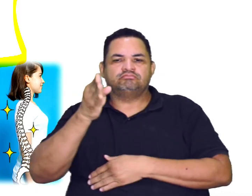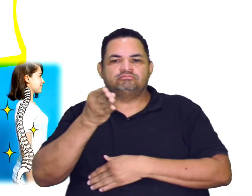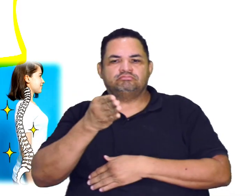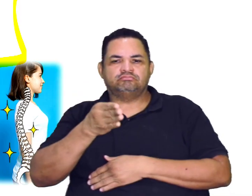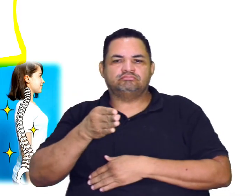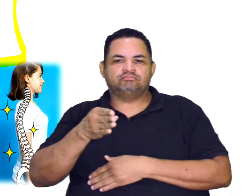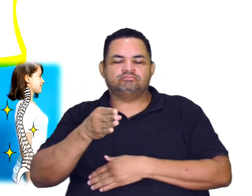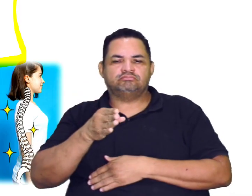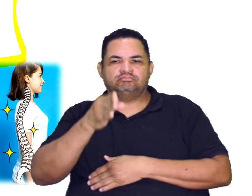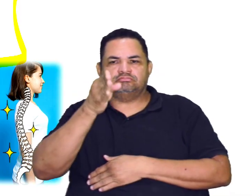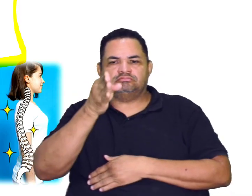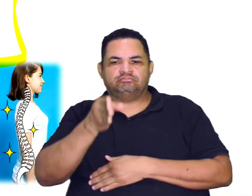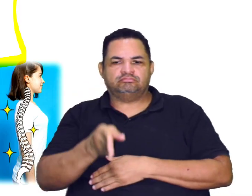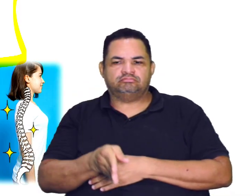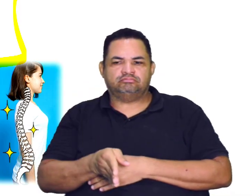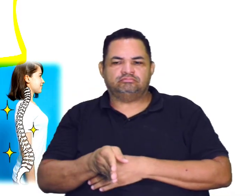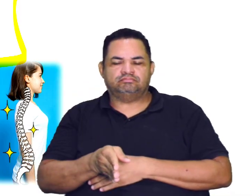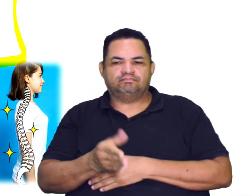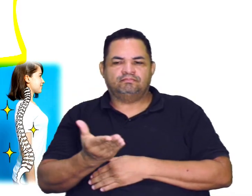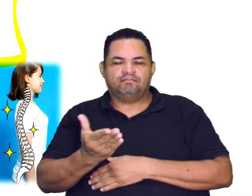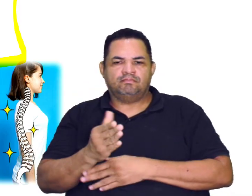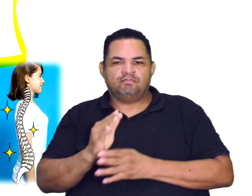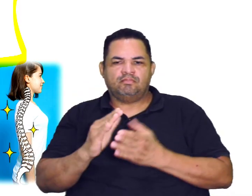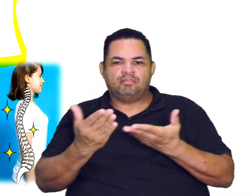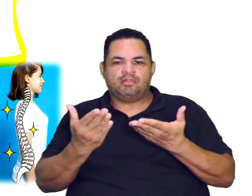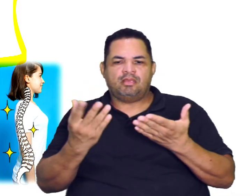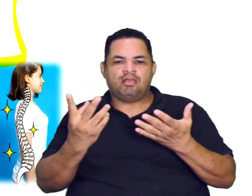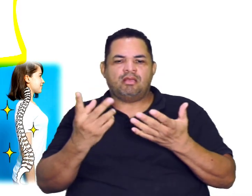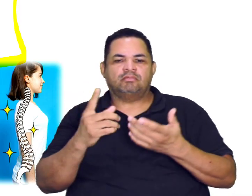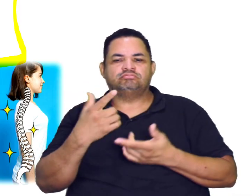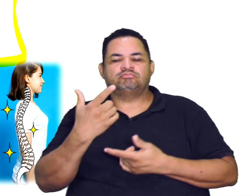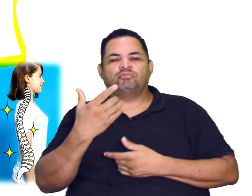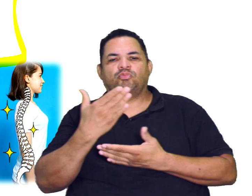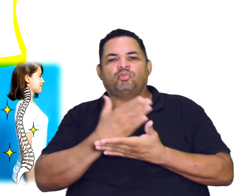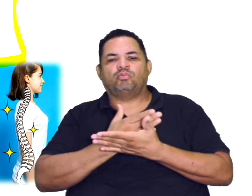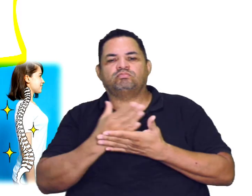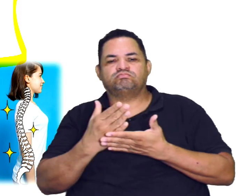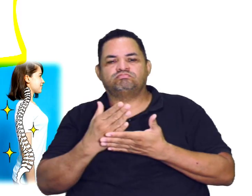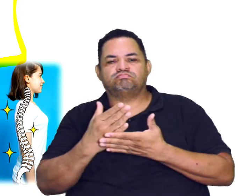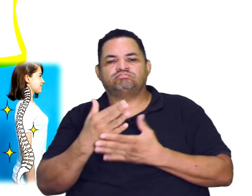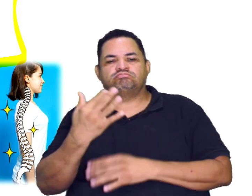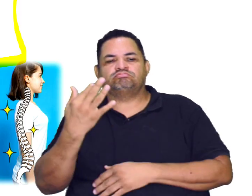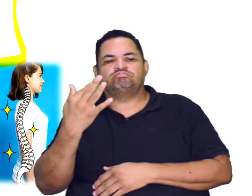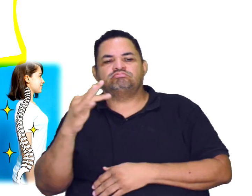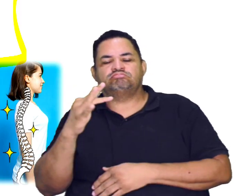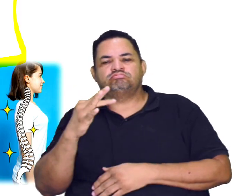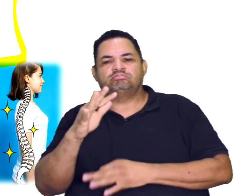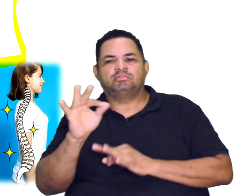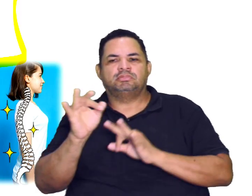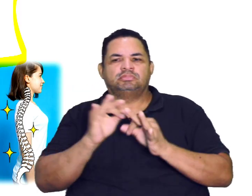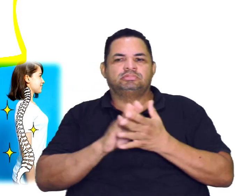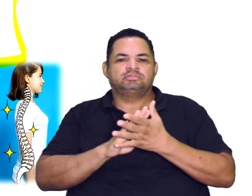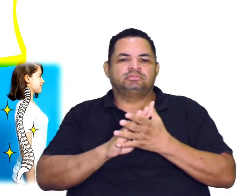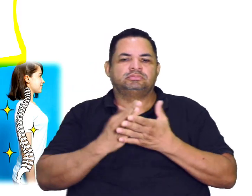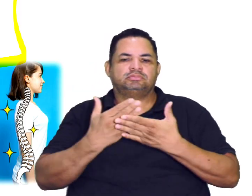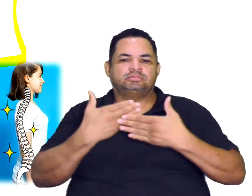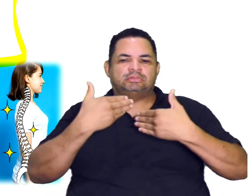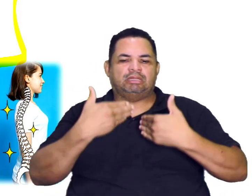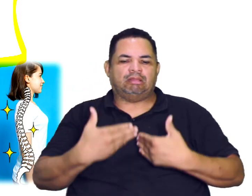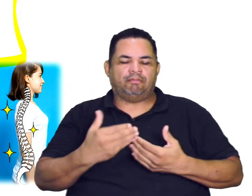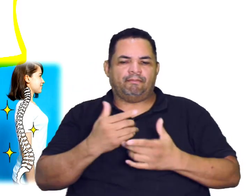desvio padrão aqui na minha coluna, isso vai causar aí algum tipo de lesão, algum tipo